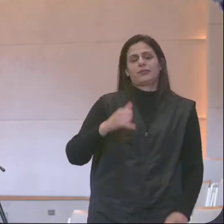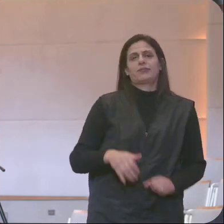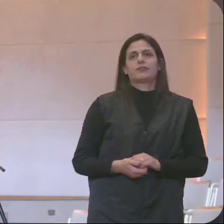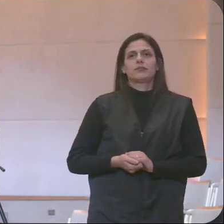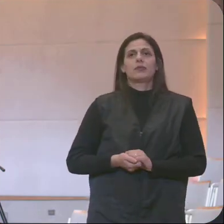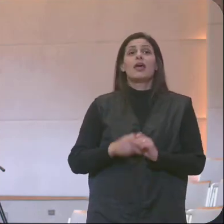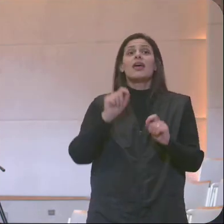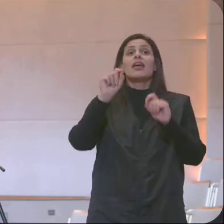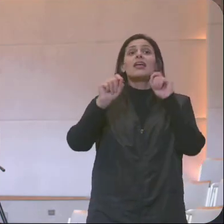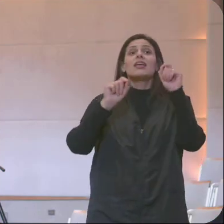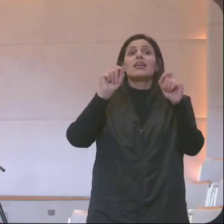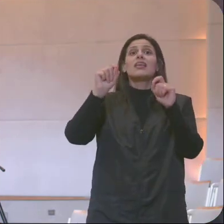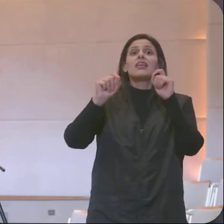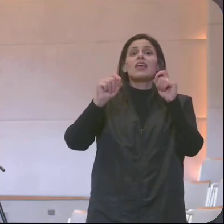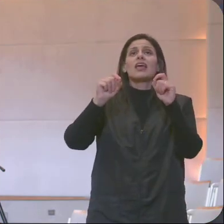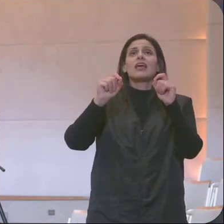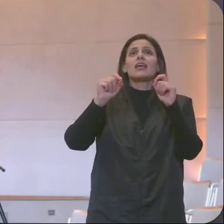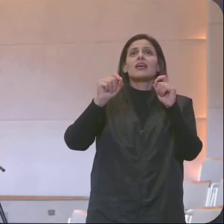tempo na presença?